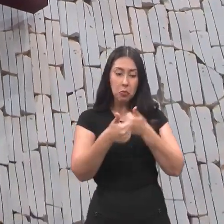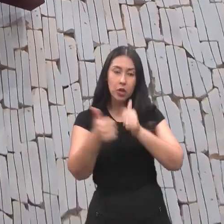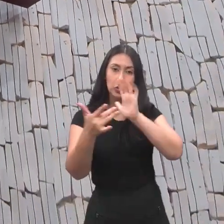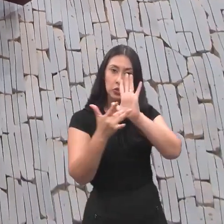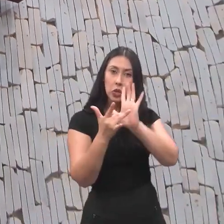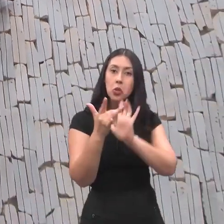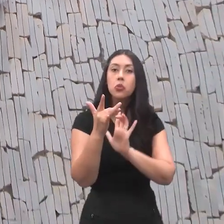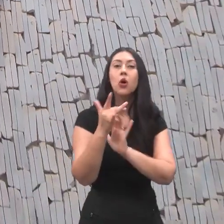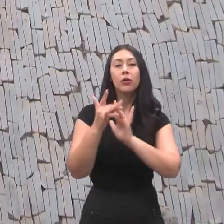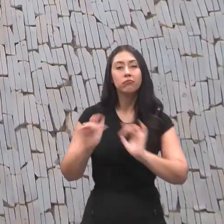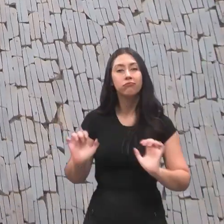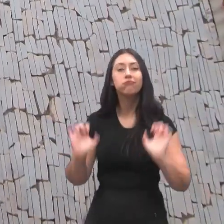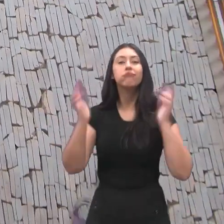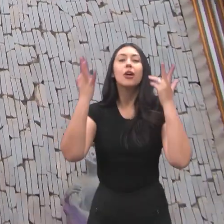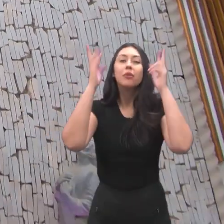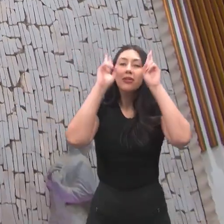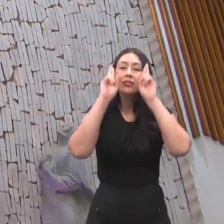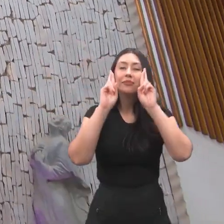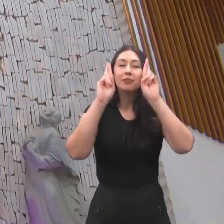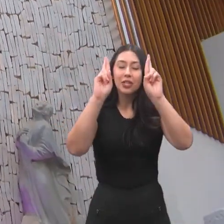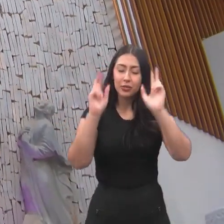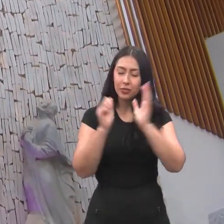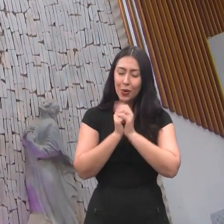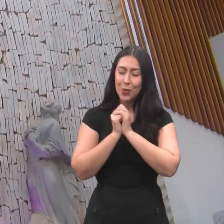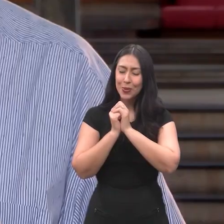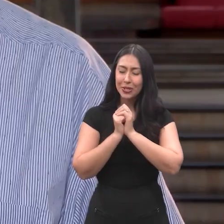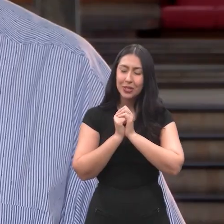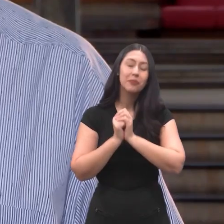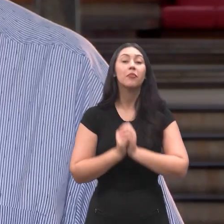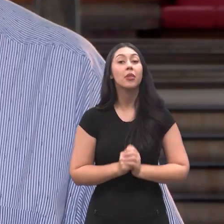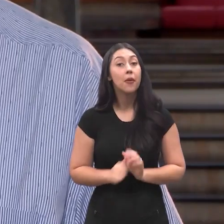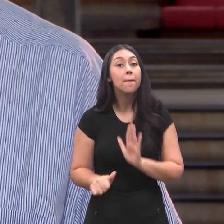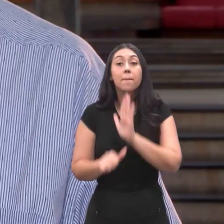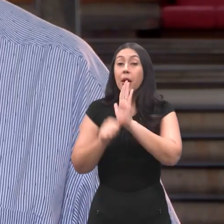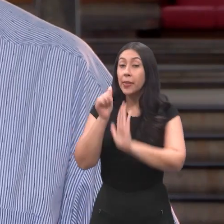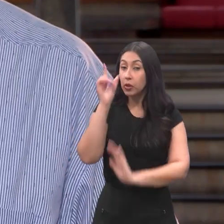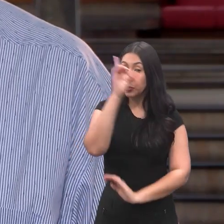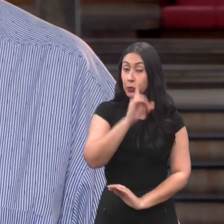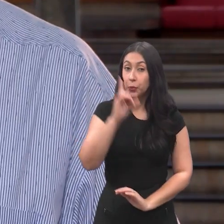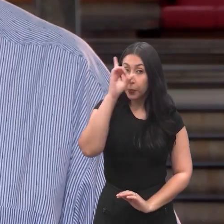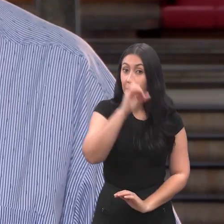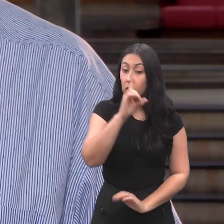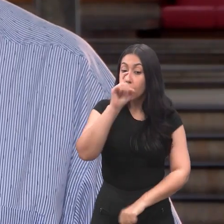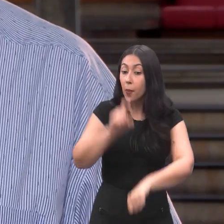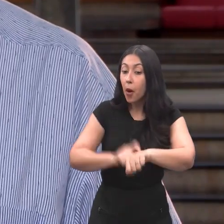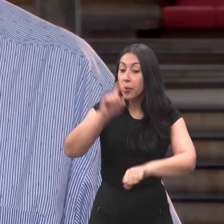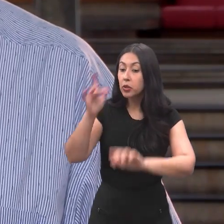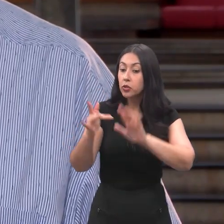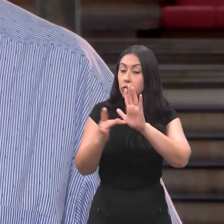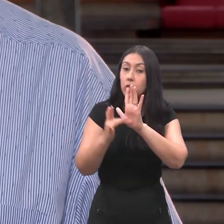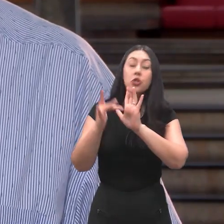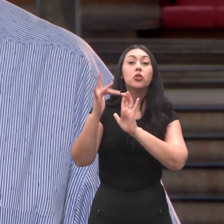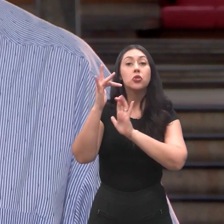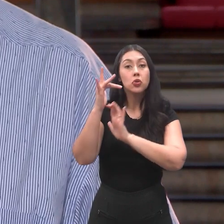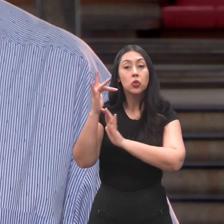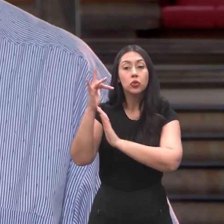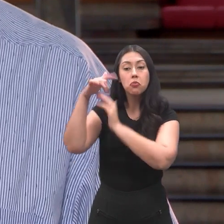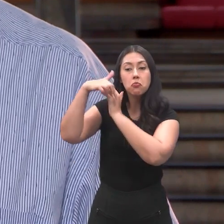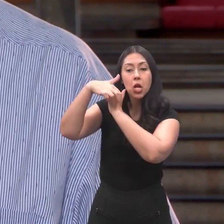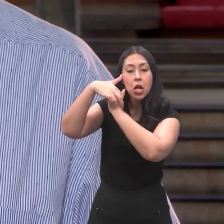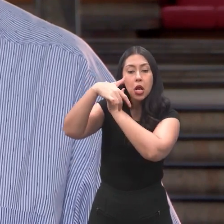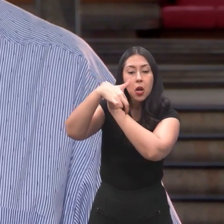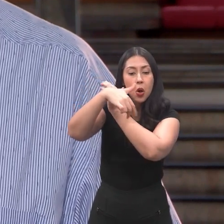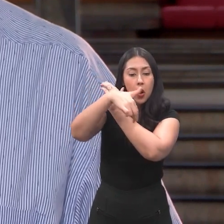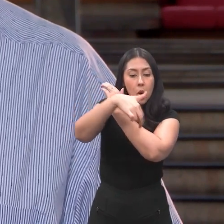cristãs celebram a data com respeito e oração. Começamos com o domingo. O domingo é o momento em que Jesus desce do